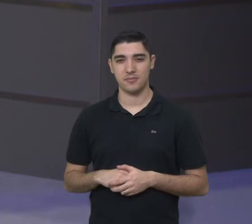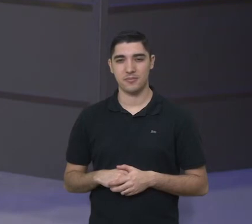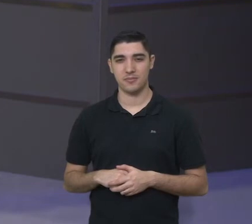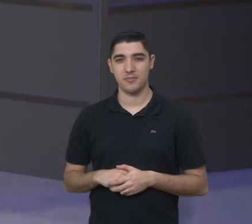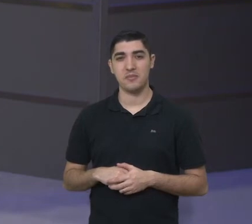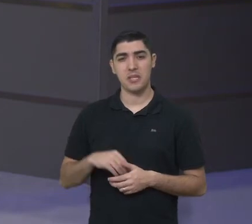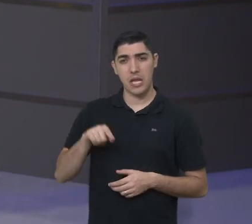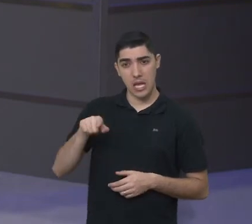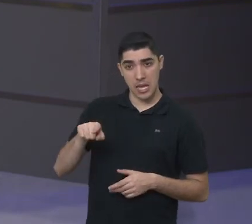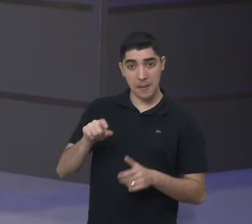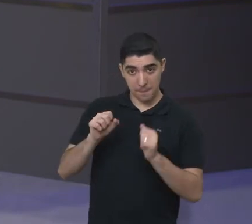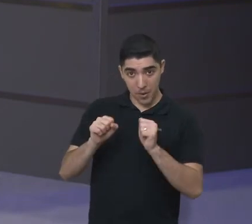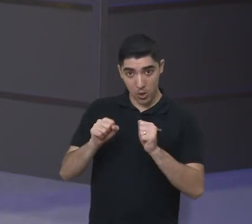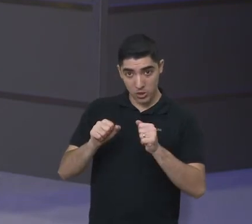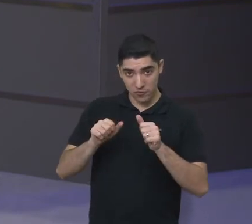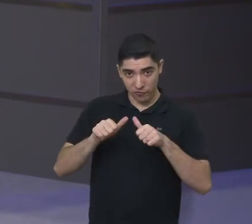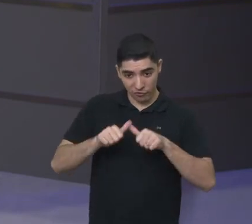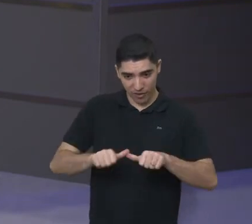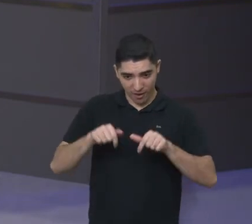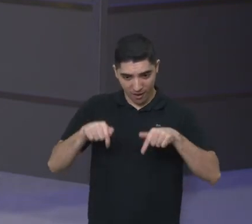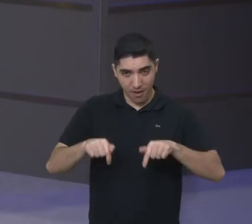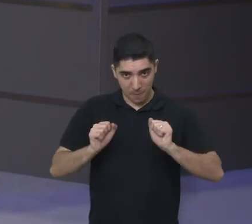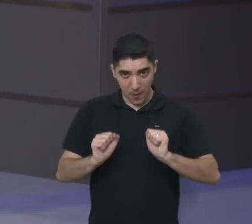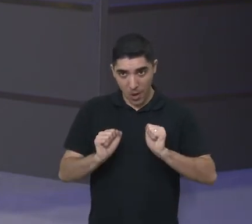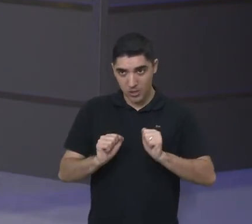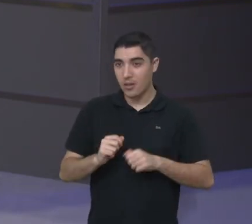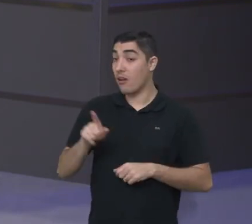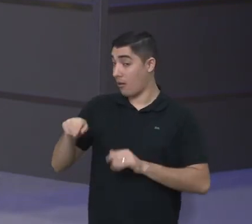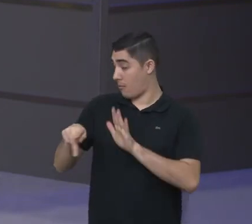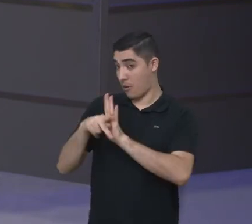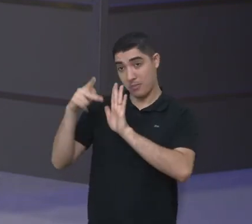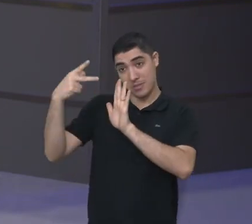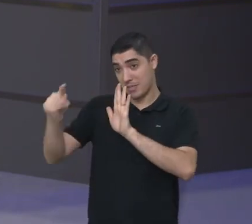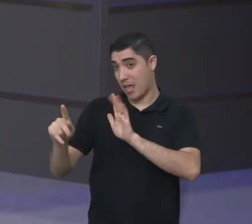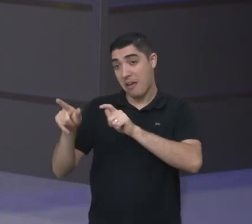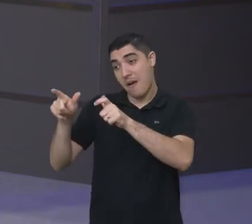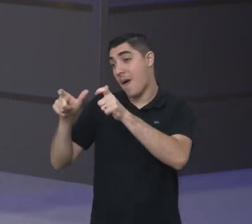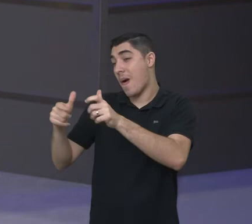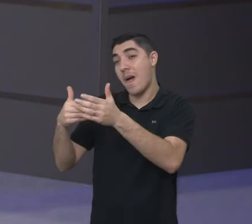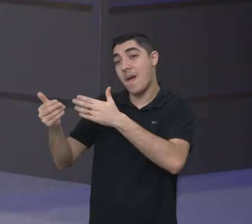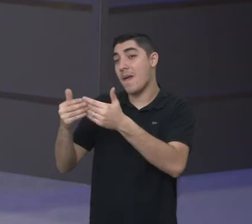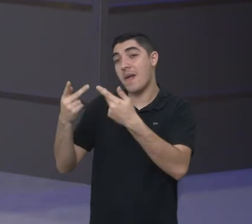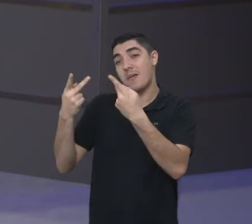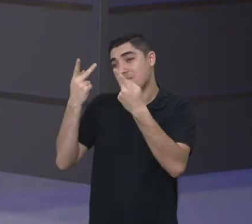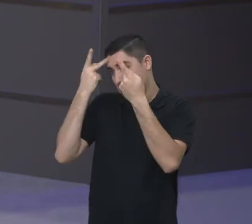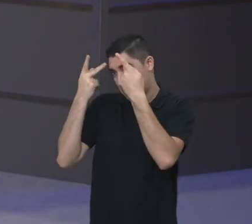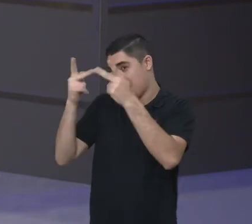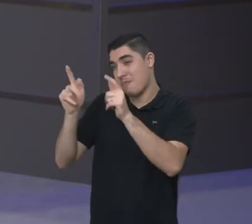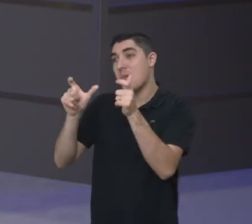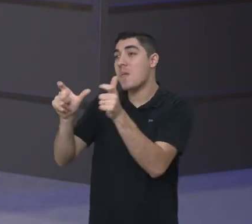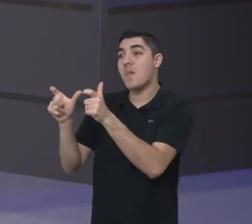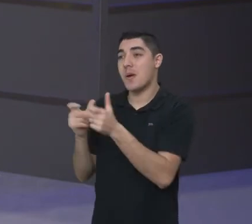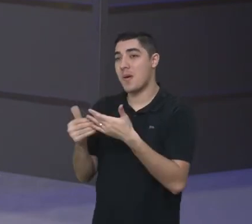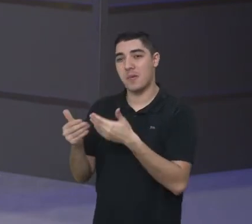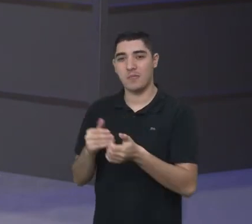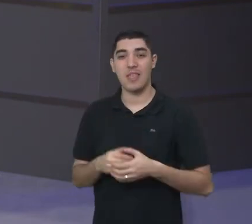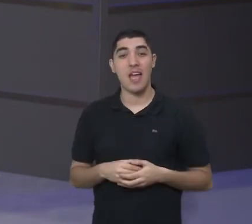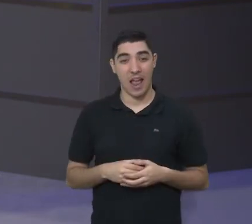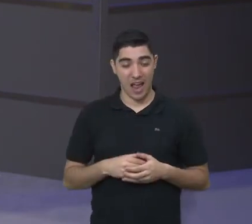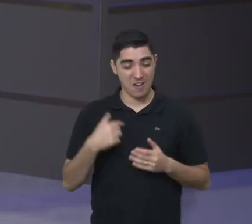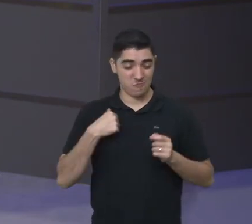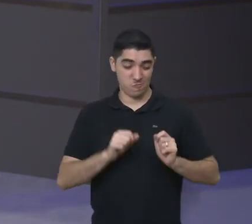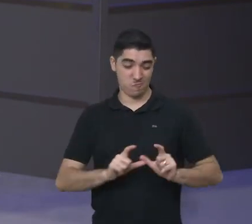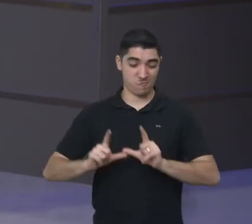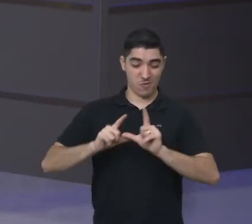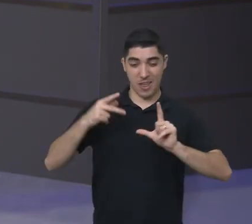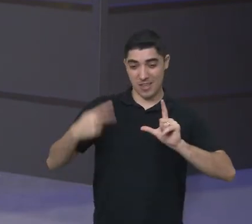E esse daí pode ficar aqui no programa? É seu, você pode colocar Ah, esse daqui eu vou deixar aqui pra todo